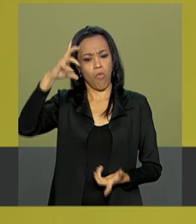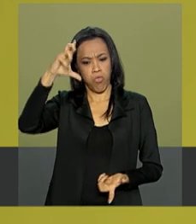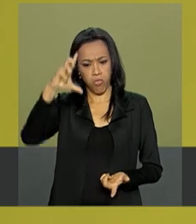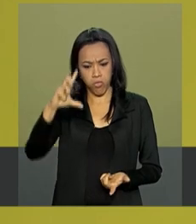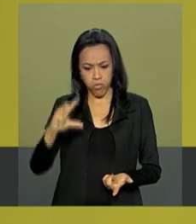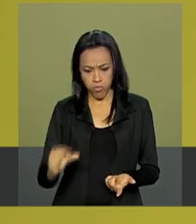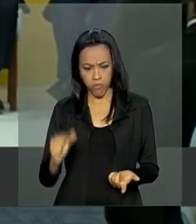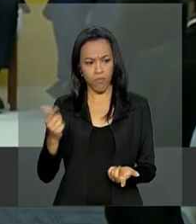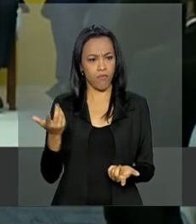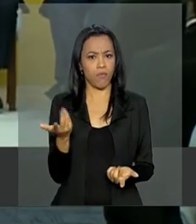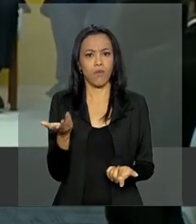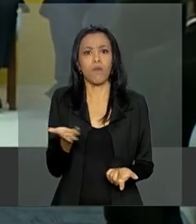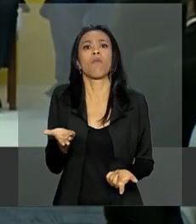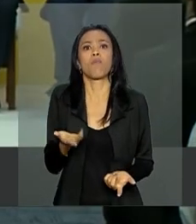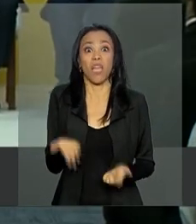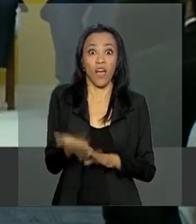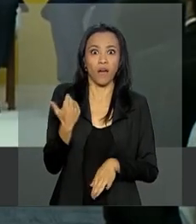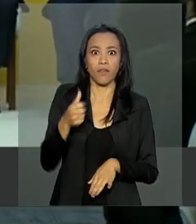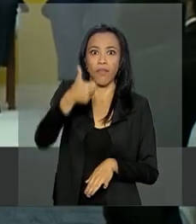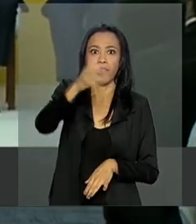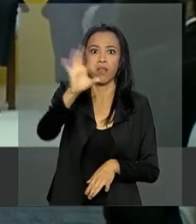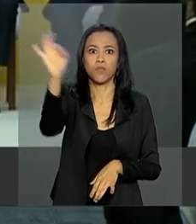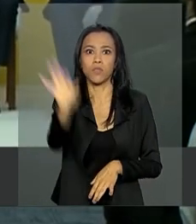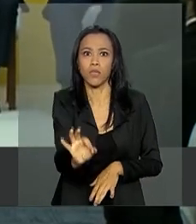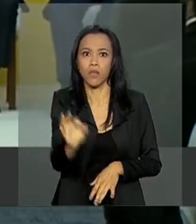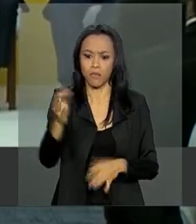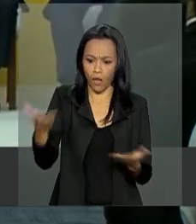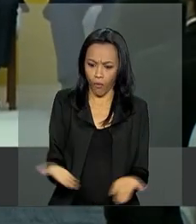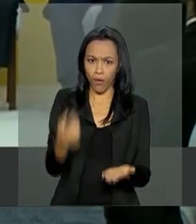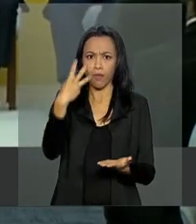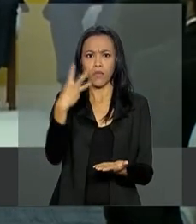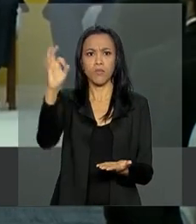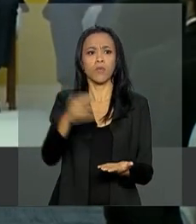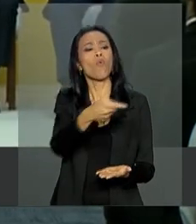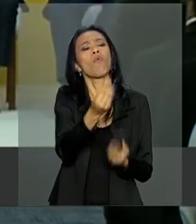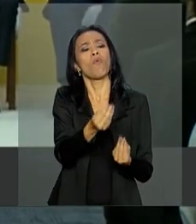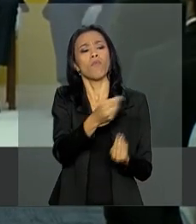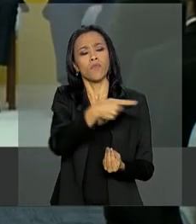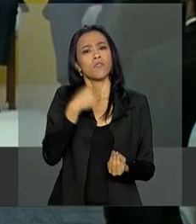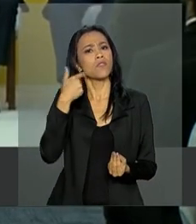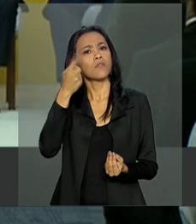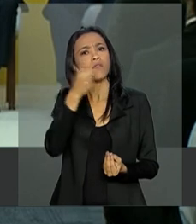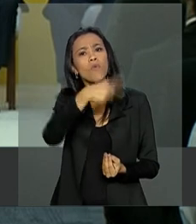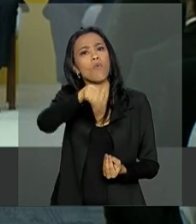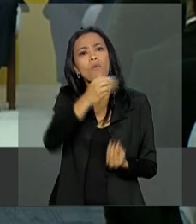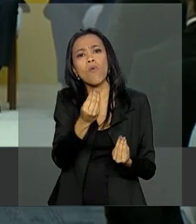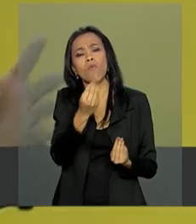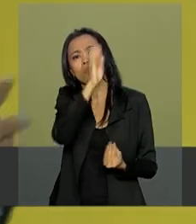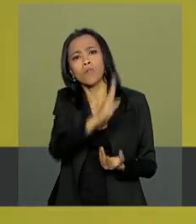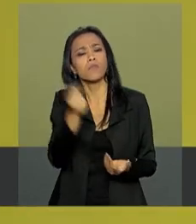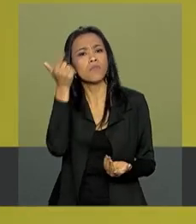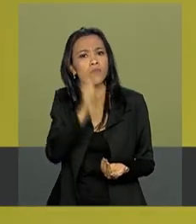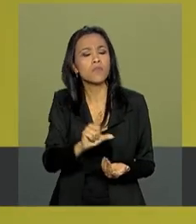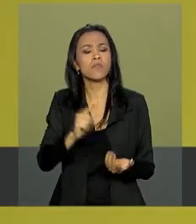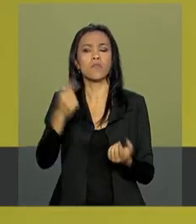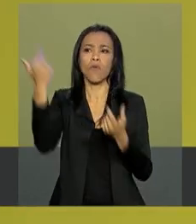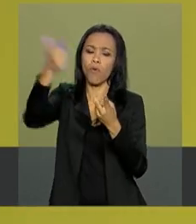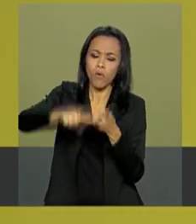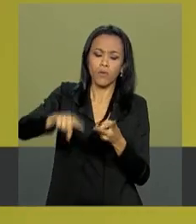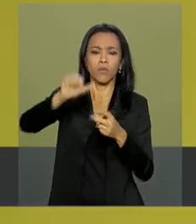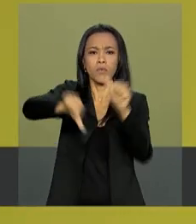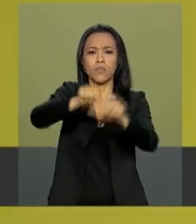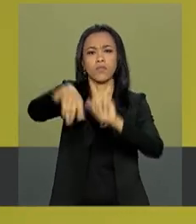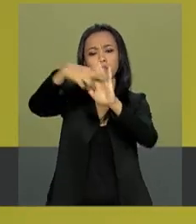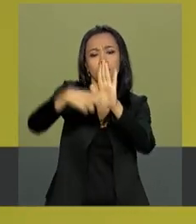em mais de 10%, né? Trazer para menos de 3%, como é que conseguiram fazer uma reformulação trabalhista no